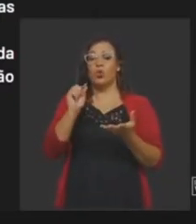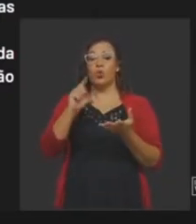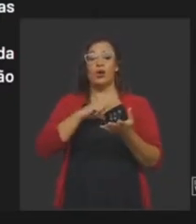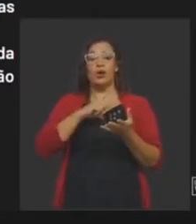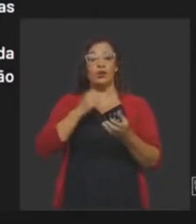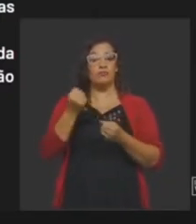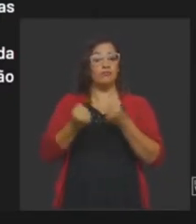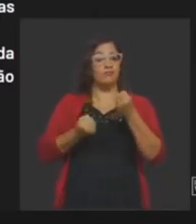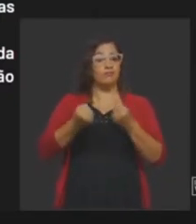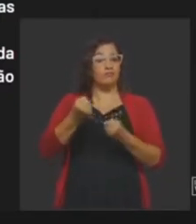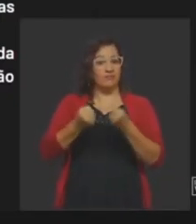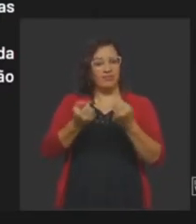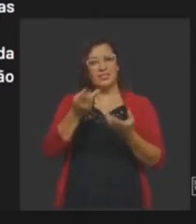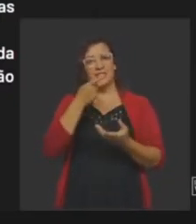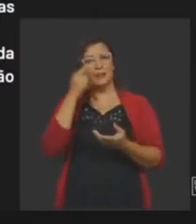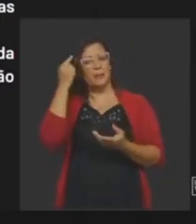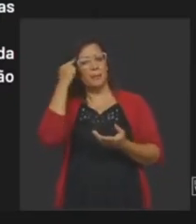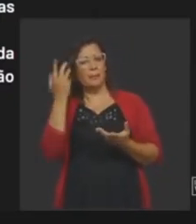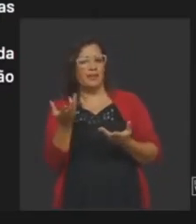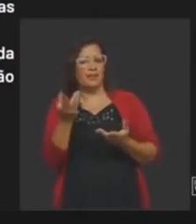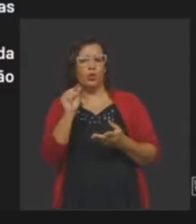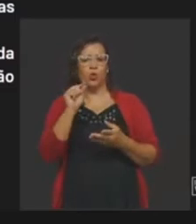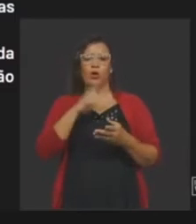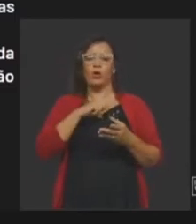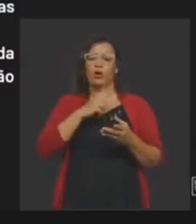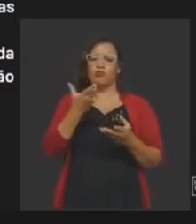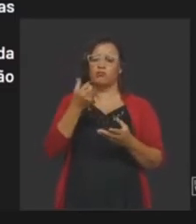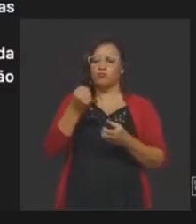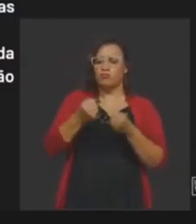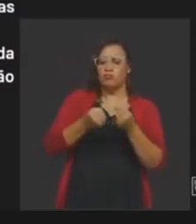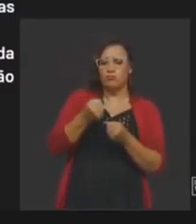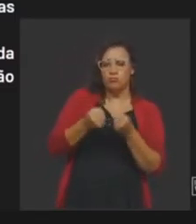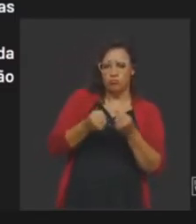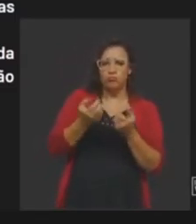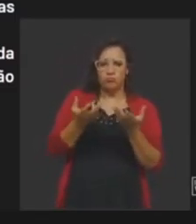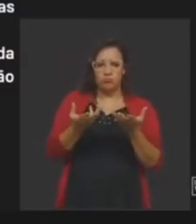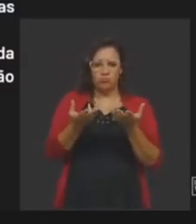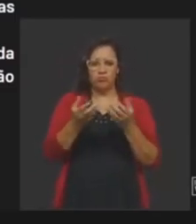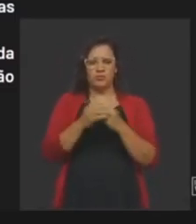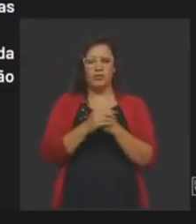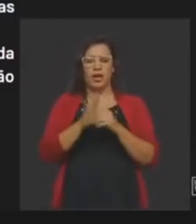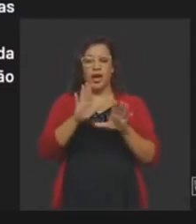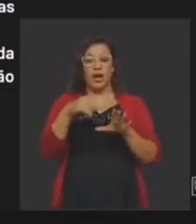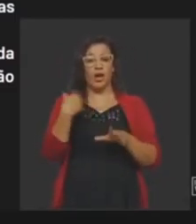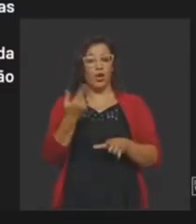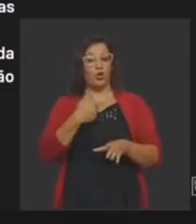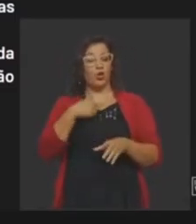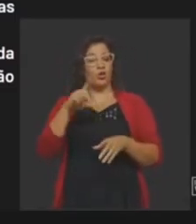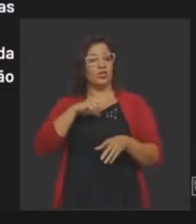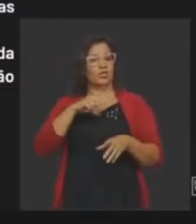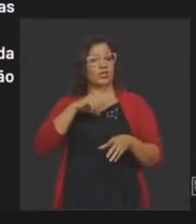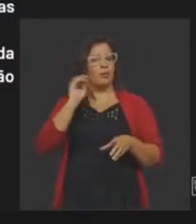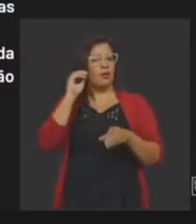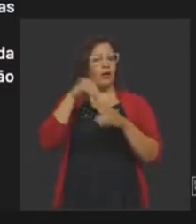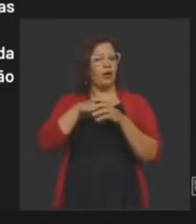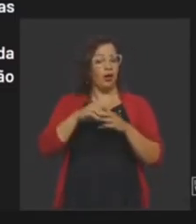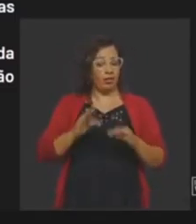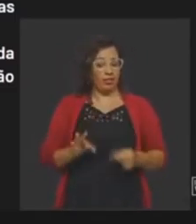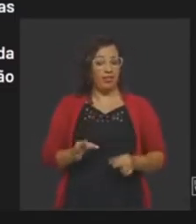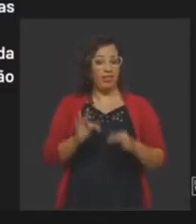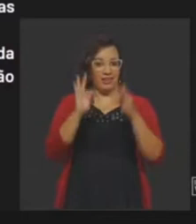indústrias. Automação, a gente pode pensar em automatização, E atualmente nós temos a aplicação da tecnologia